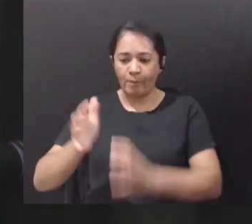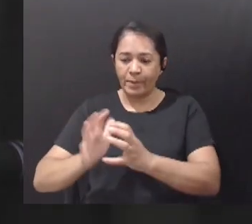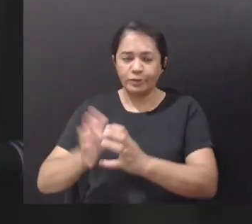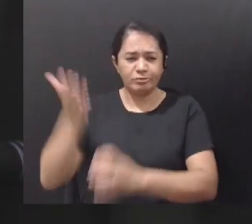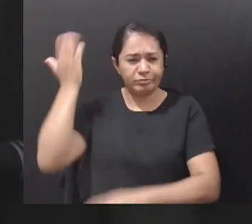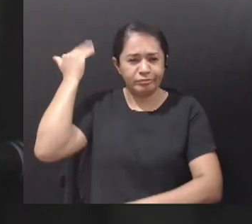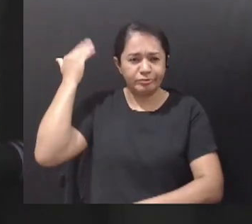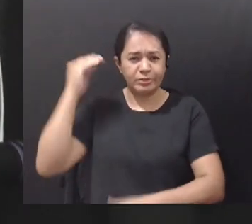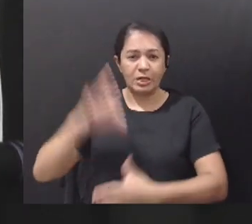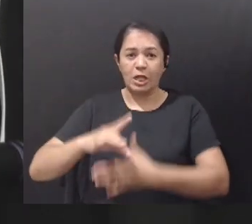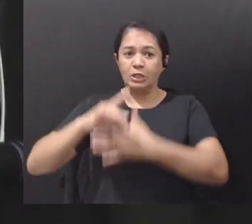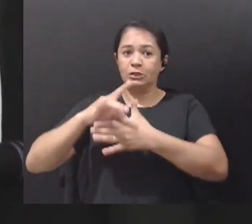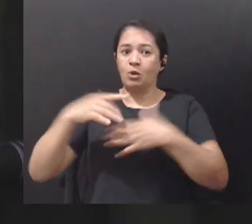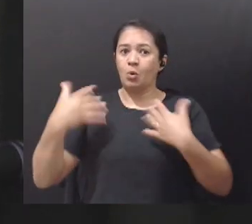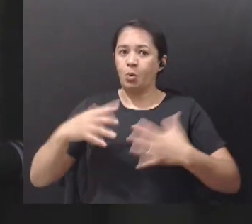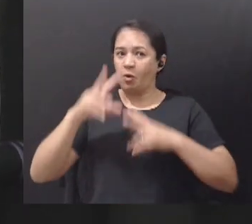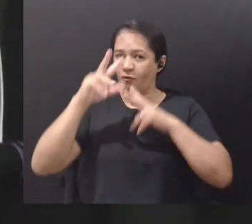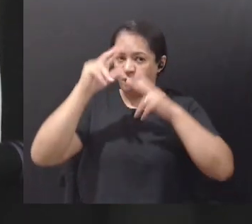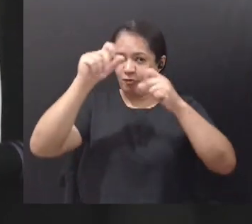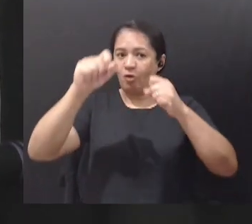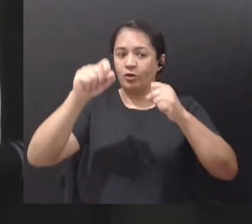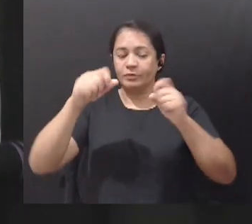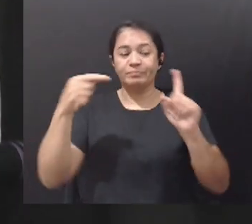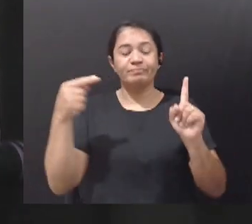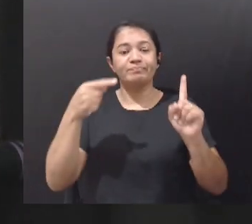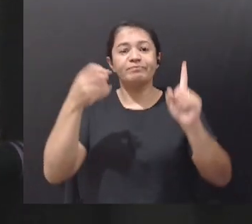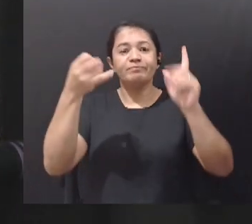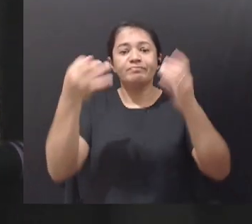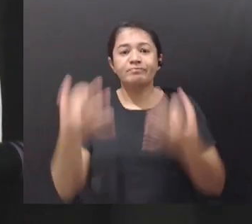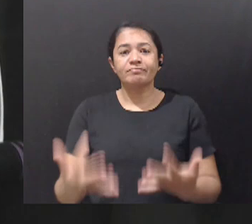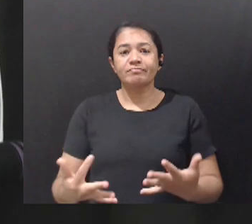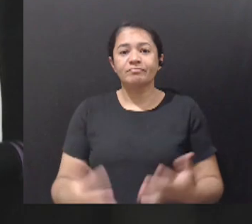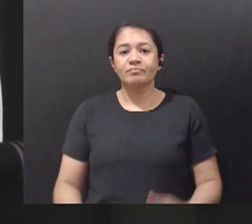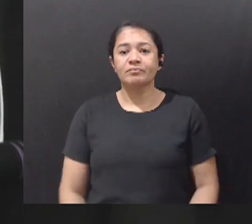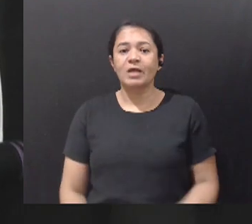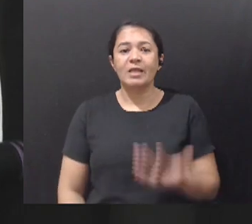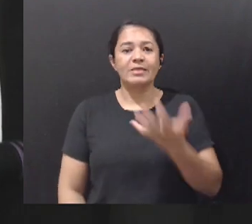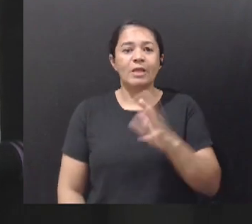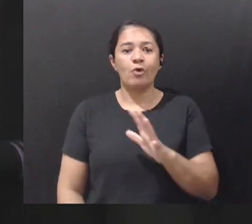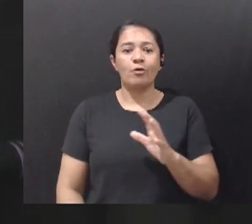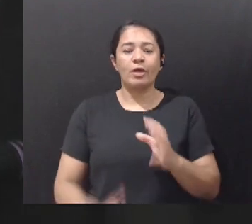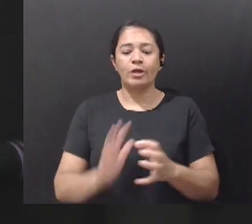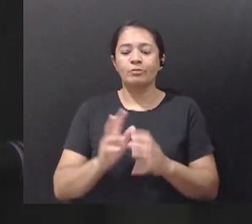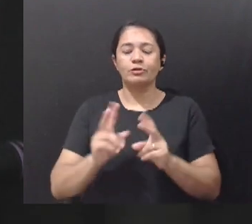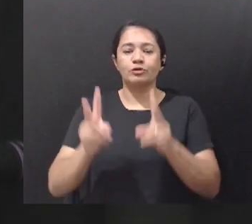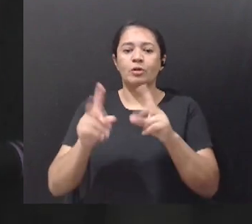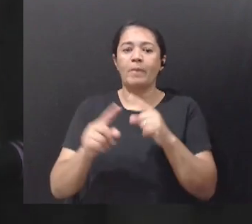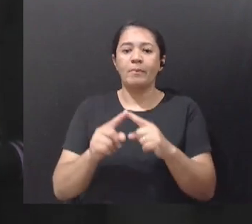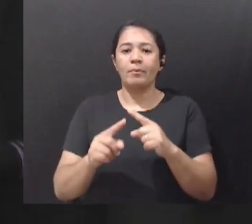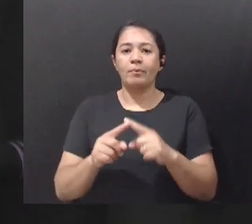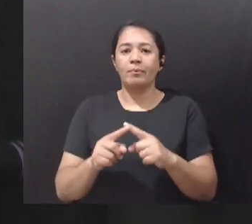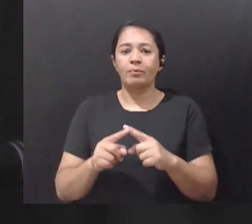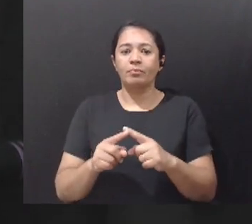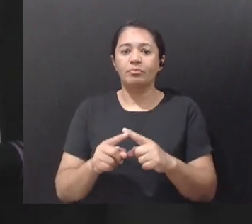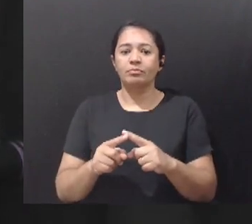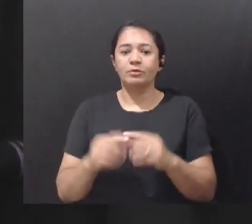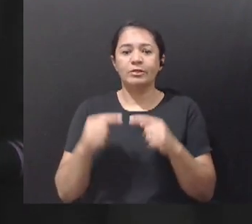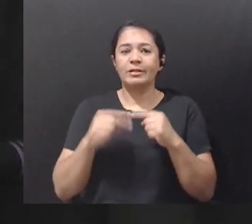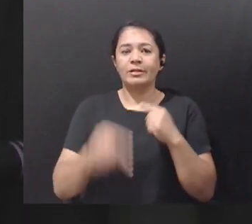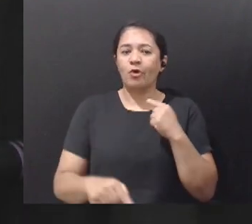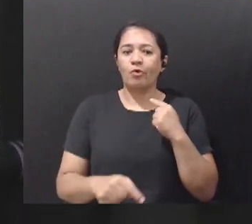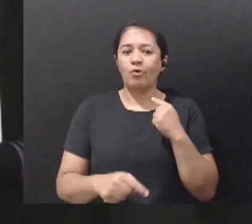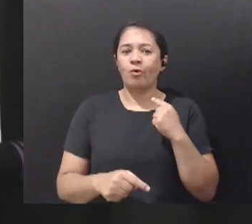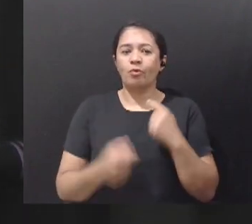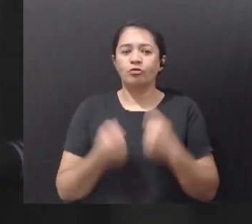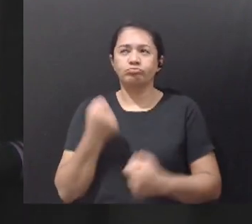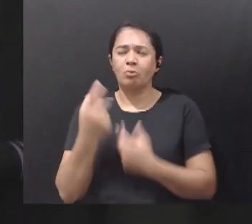homem forte, e ele disse: não, eu não quero continuar no partido porque não estou de acordo com algumas coisas, né? Naquela